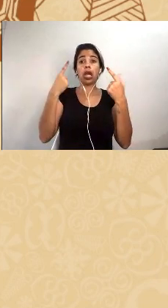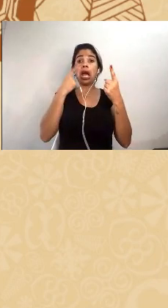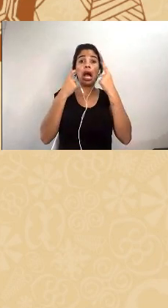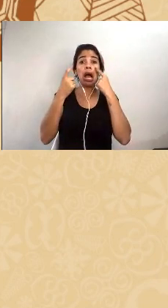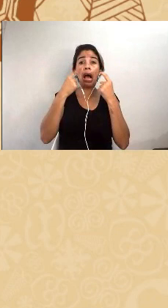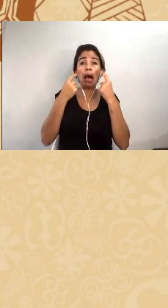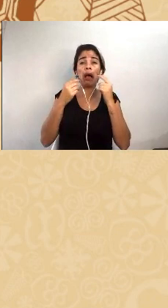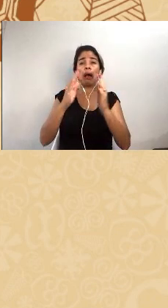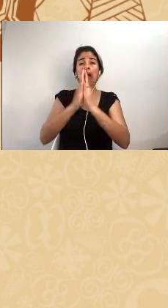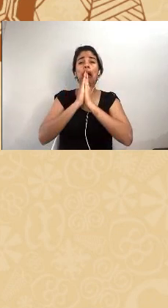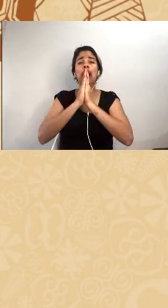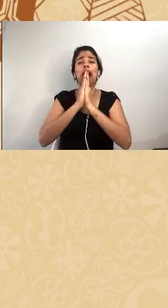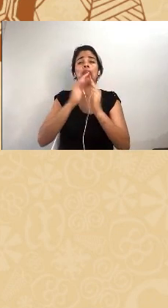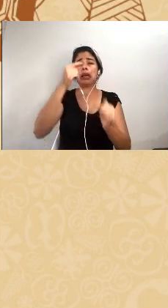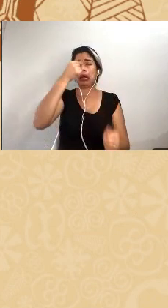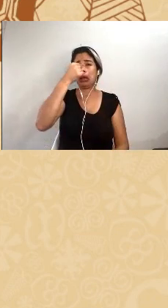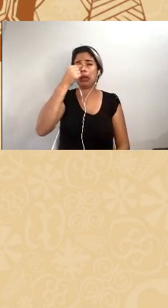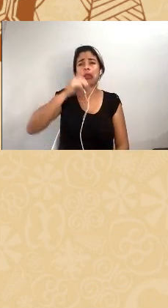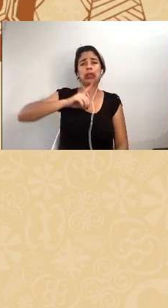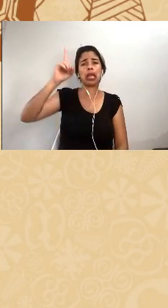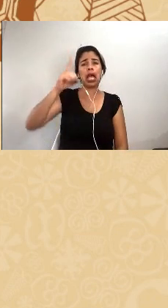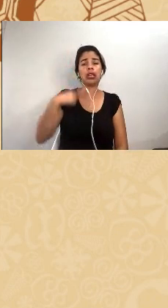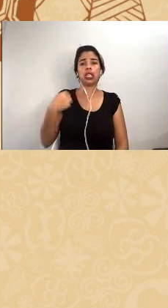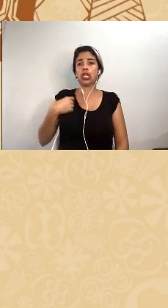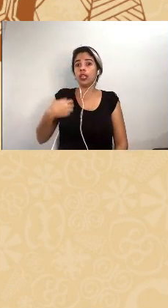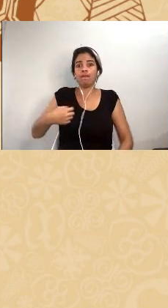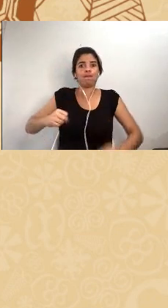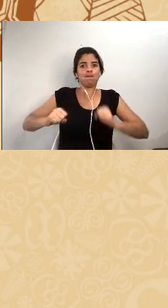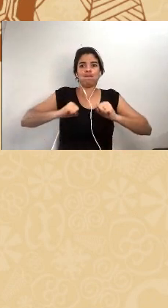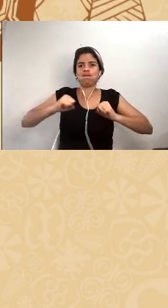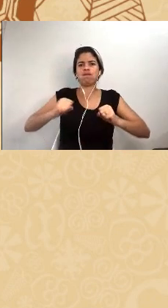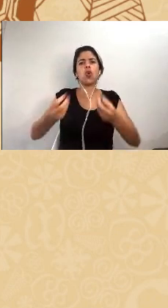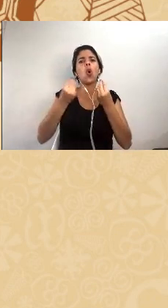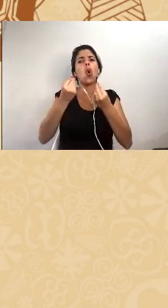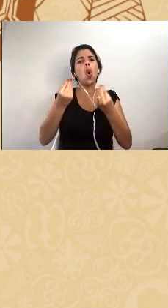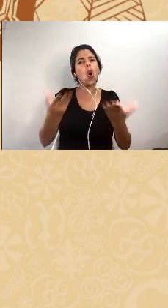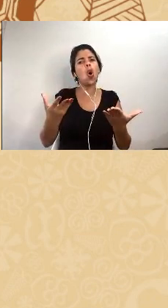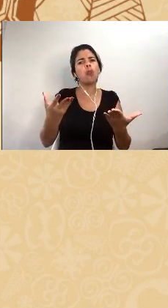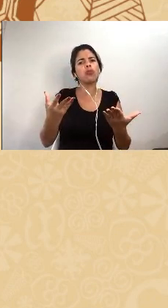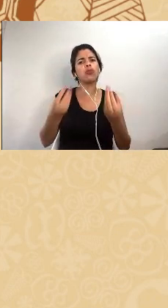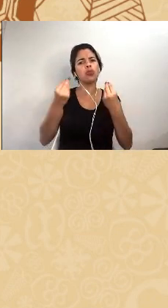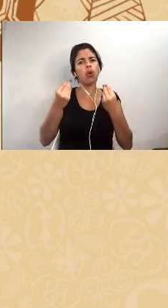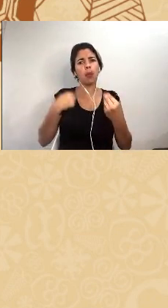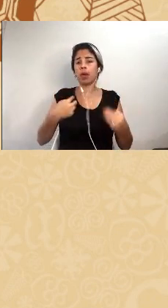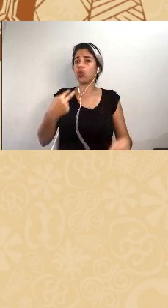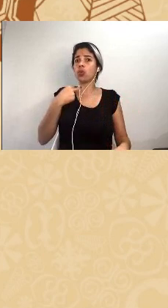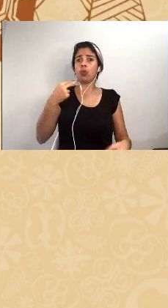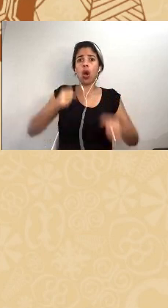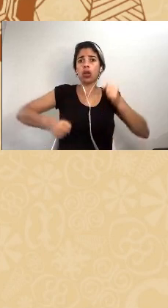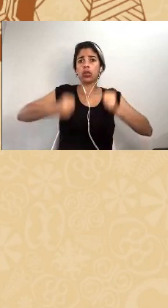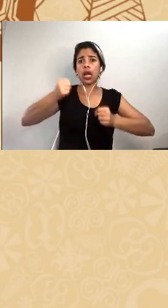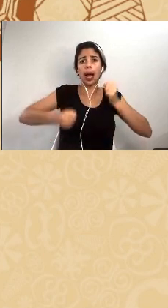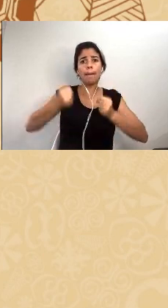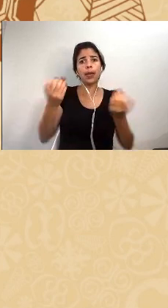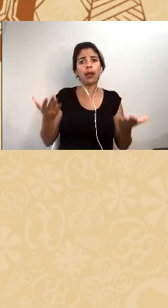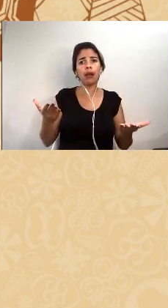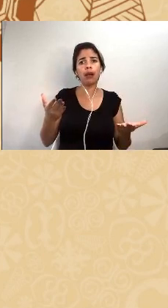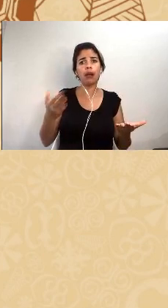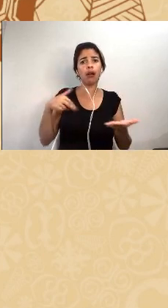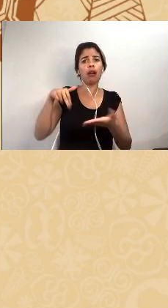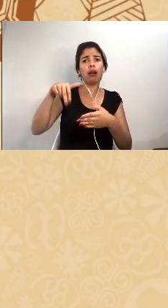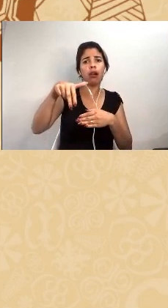comecei a rezar a Deus. Comecei a ficar indignado, porque eu falei assim, como é possível? Como é possível que eu não posso caminhar?